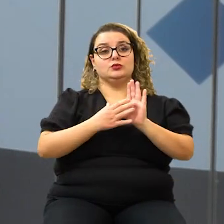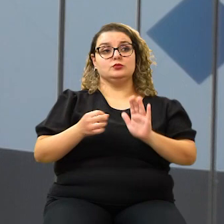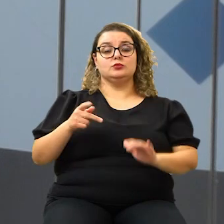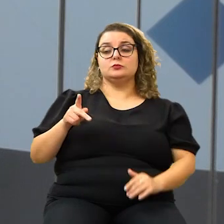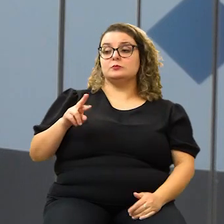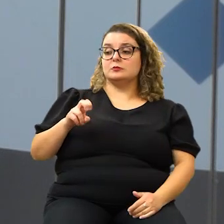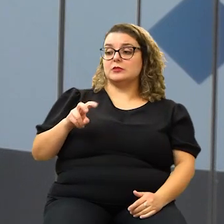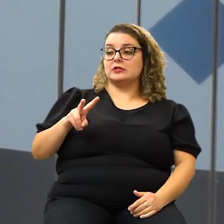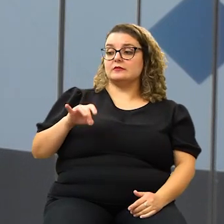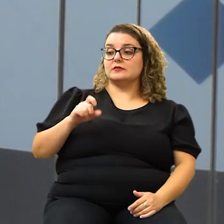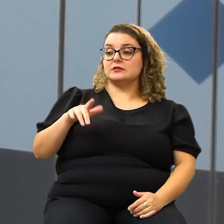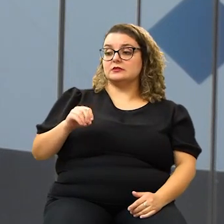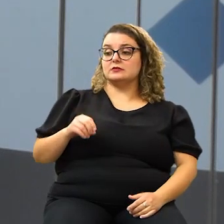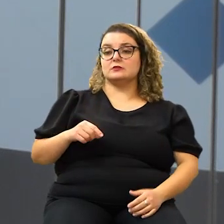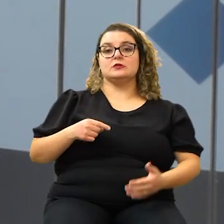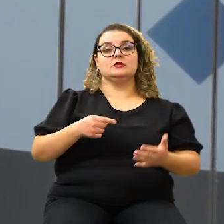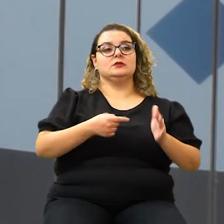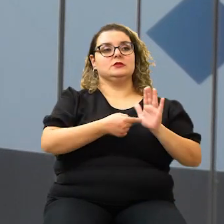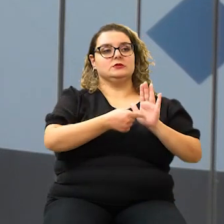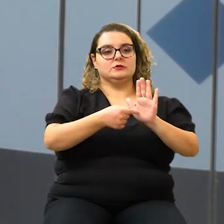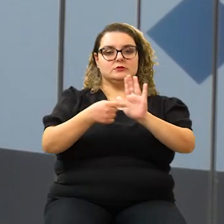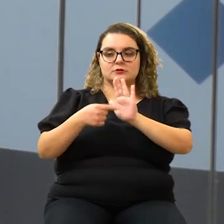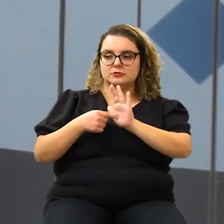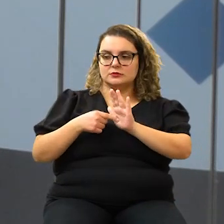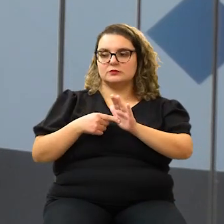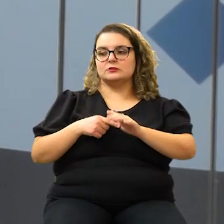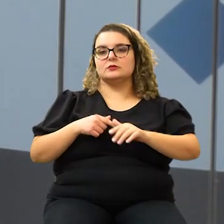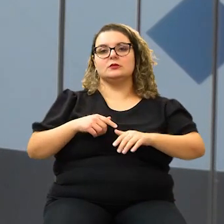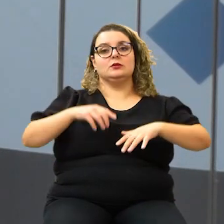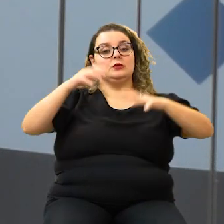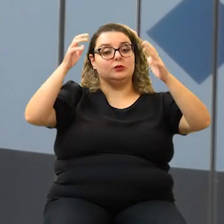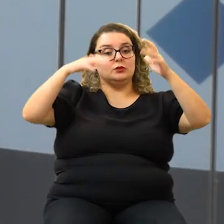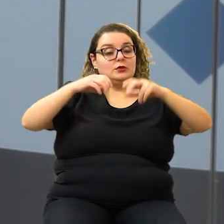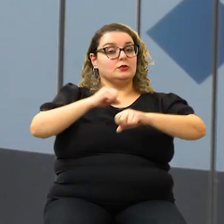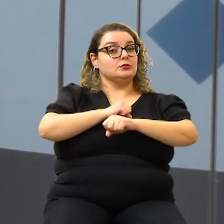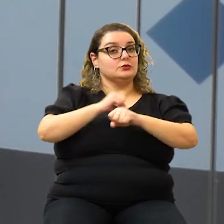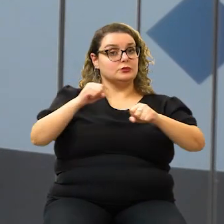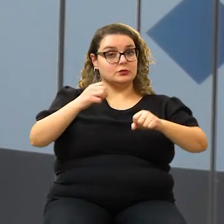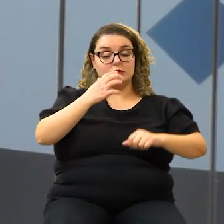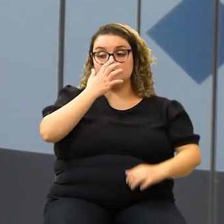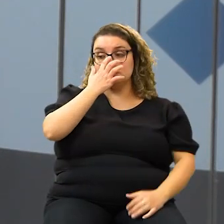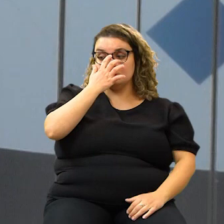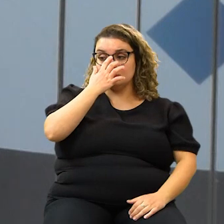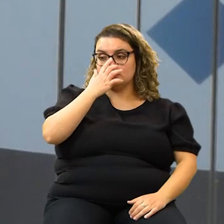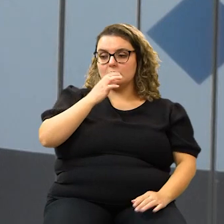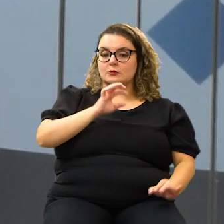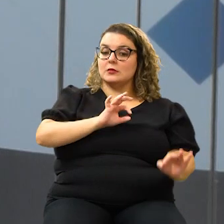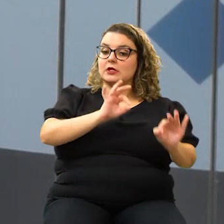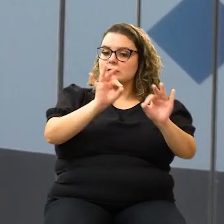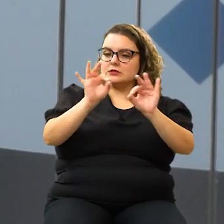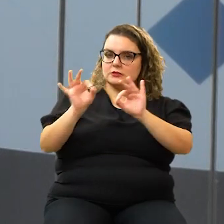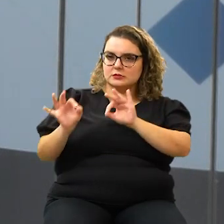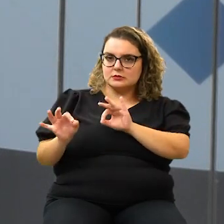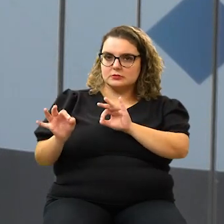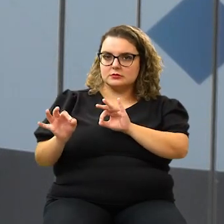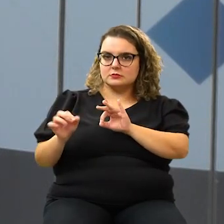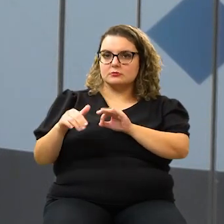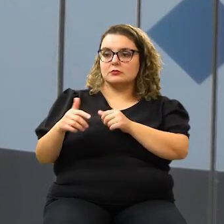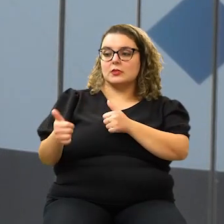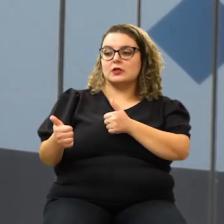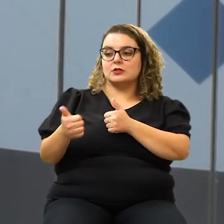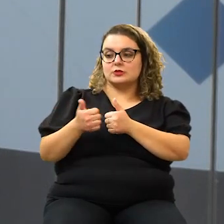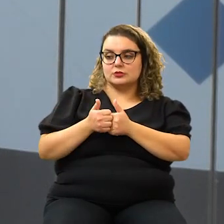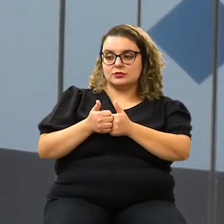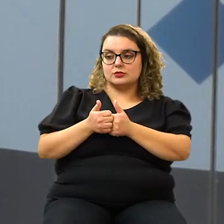Eles estavam indicando que realmente se tratava de um volume extremo. Mas esse acompanhamento mais de perto,